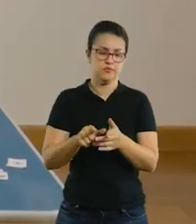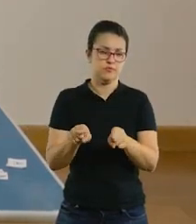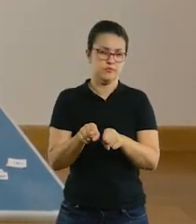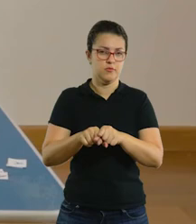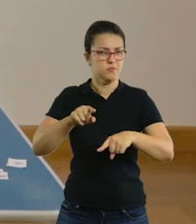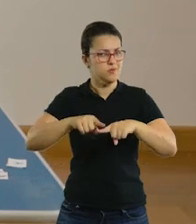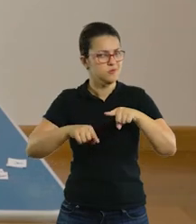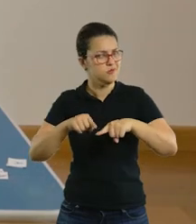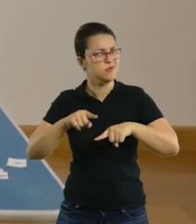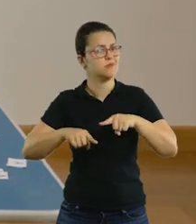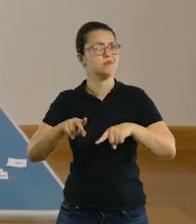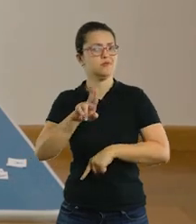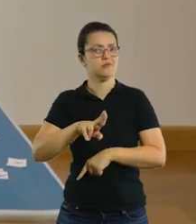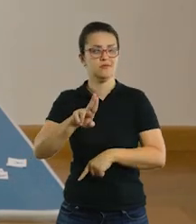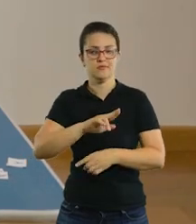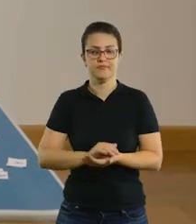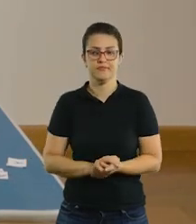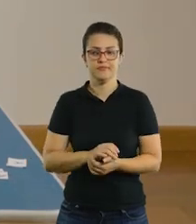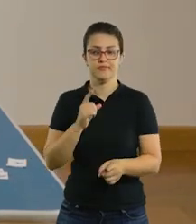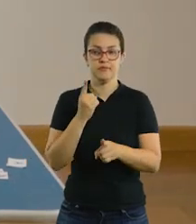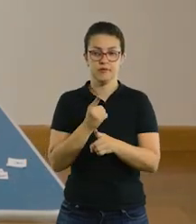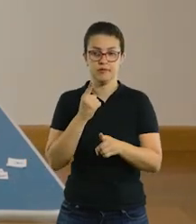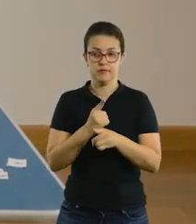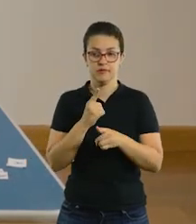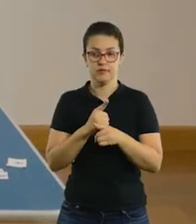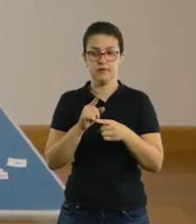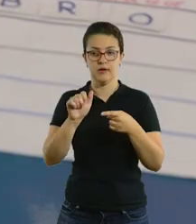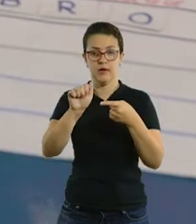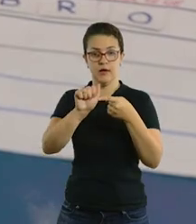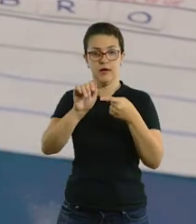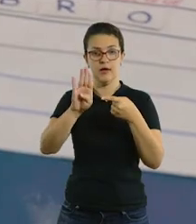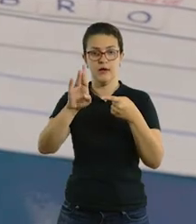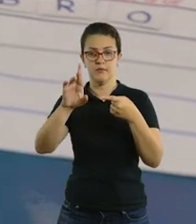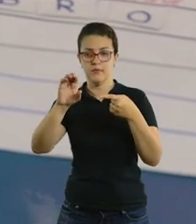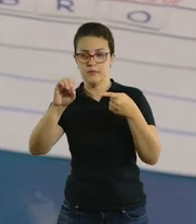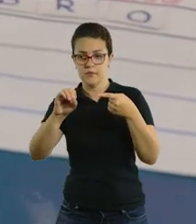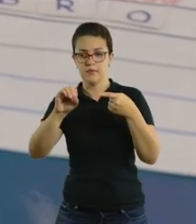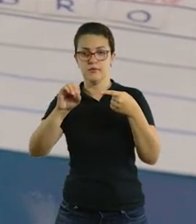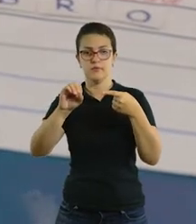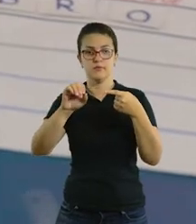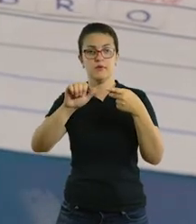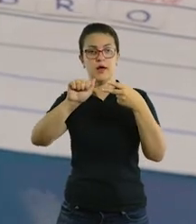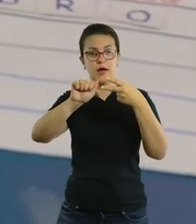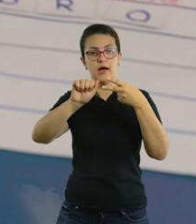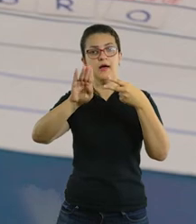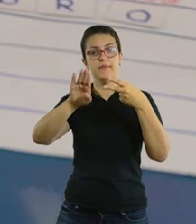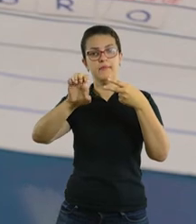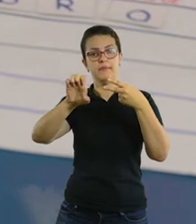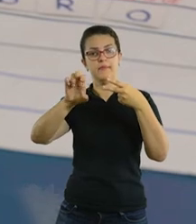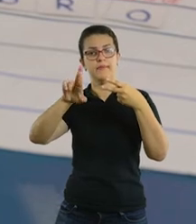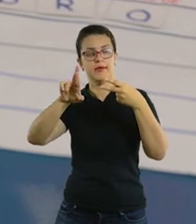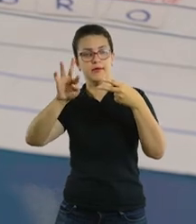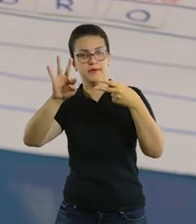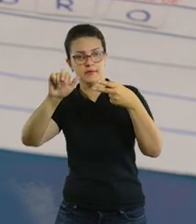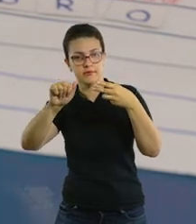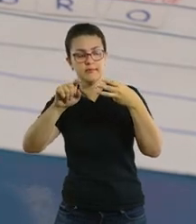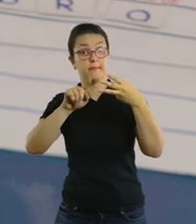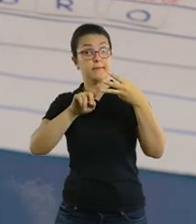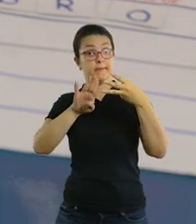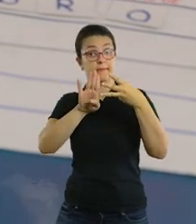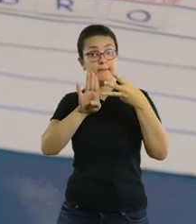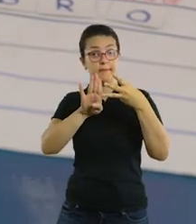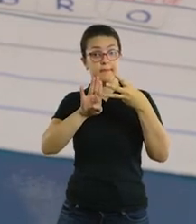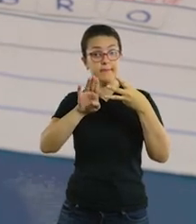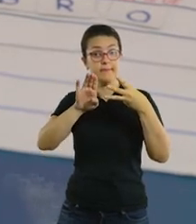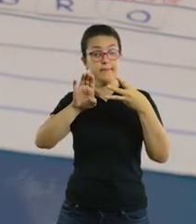folhas, outros materiais, tá? Eu encontrei com a letra A, abro, aberta, com